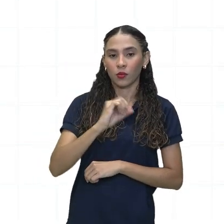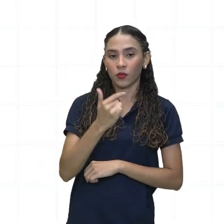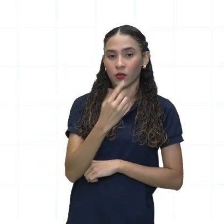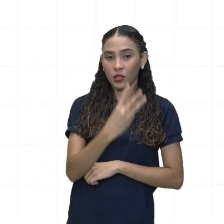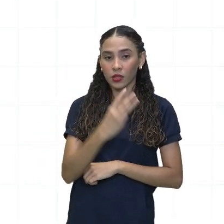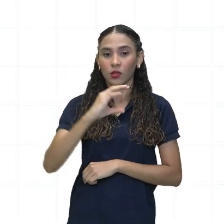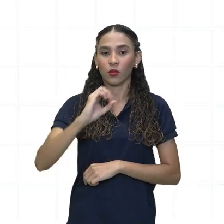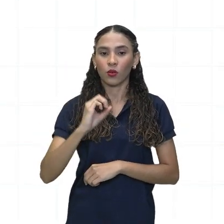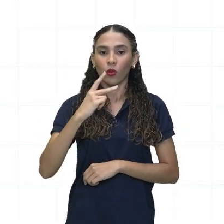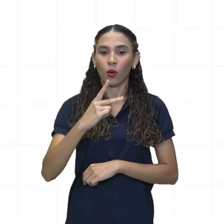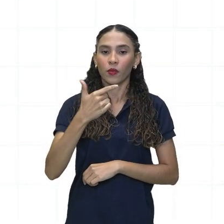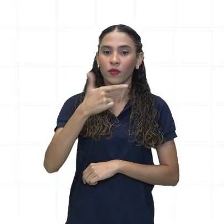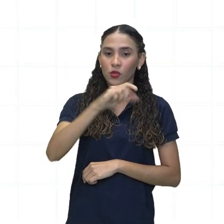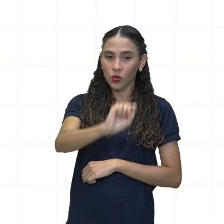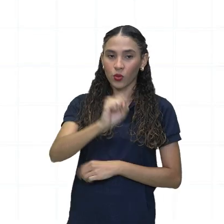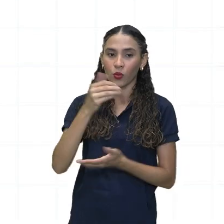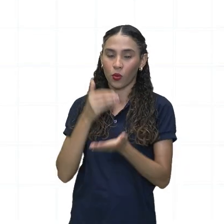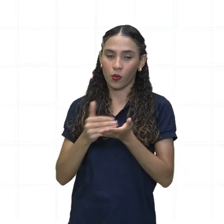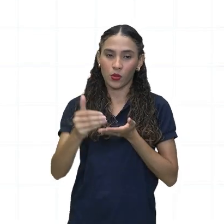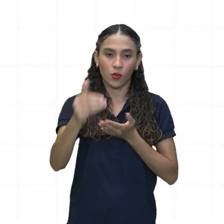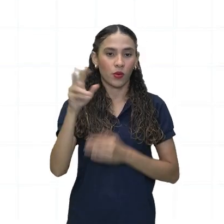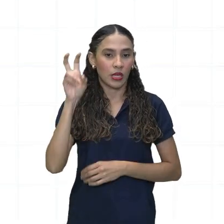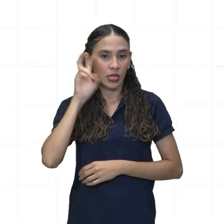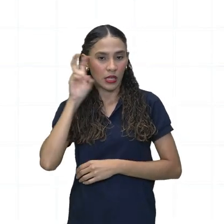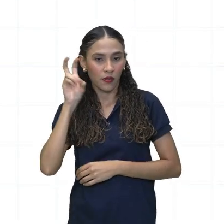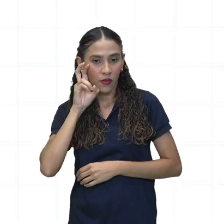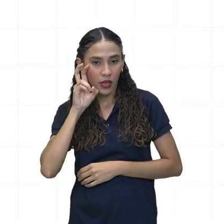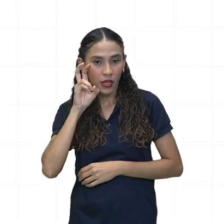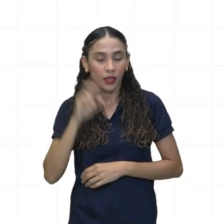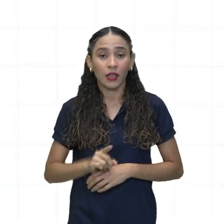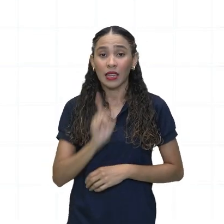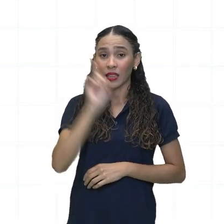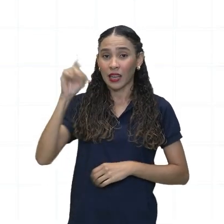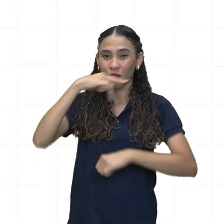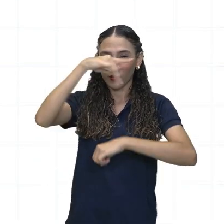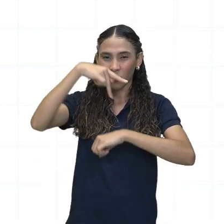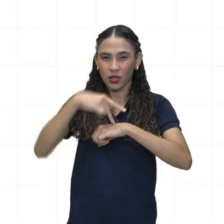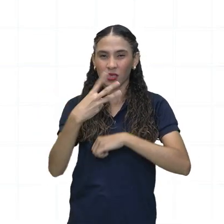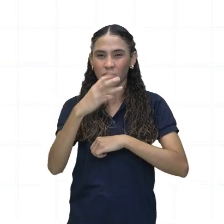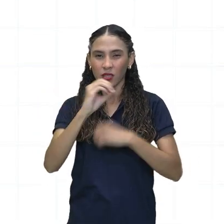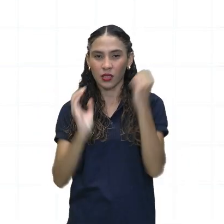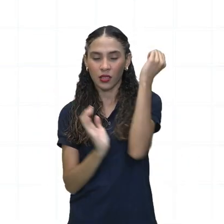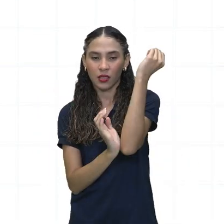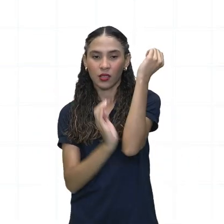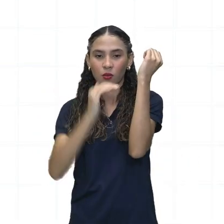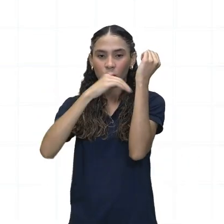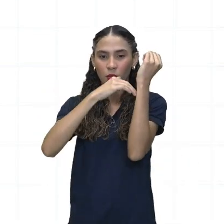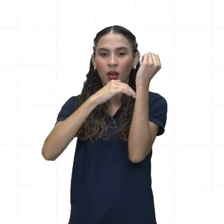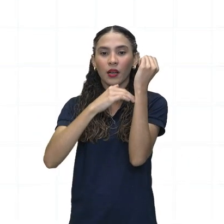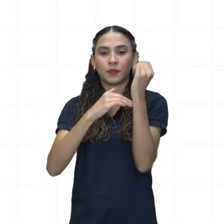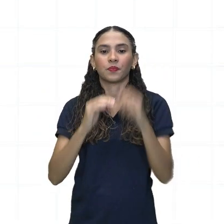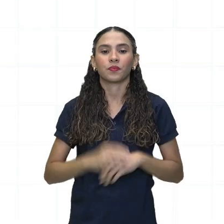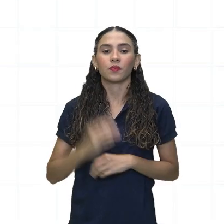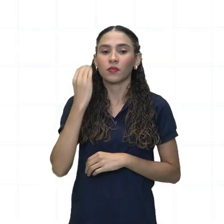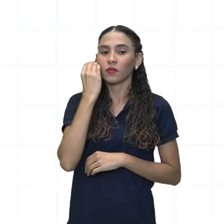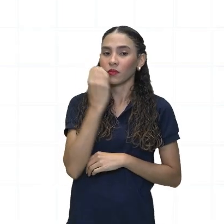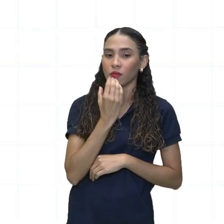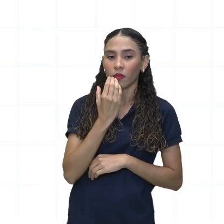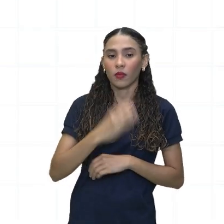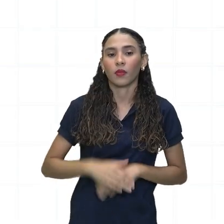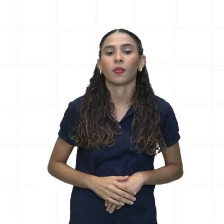2023, COP28, começou nesta quinta-feira, 30, em Dubai, nos Emirados Árabes